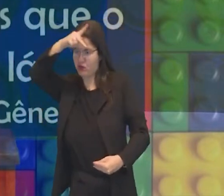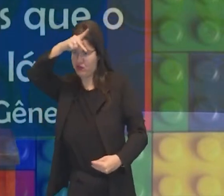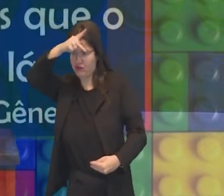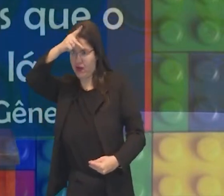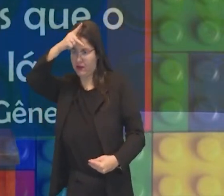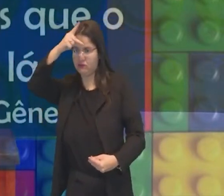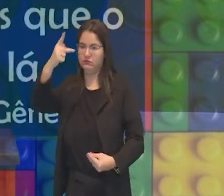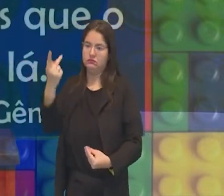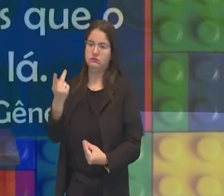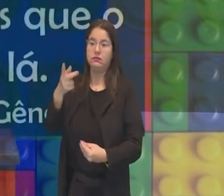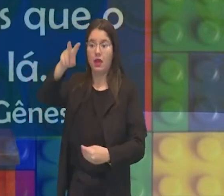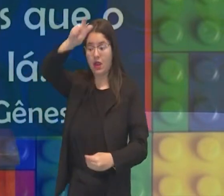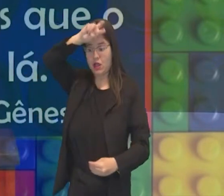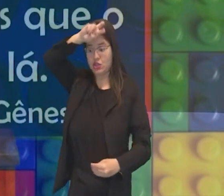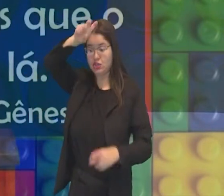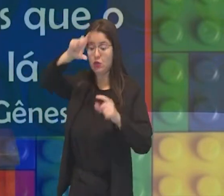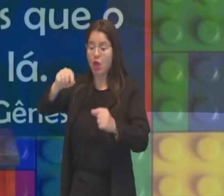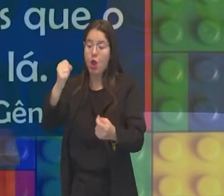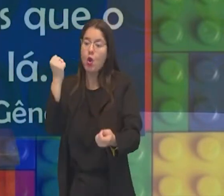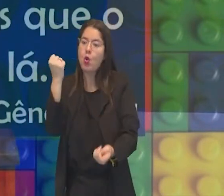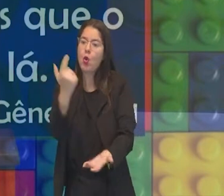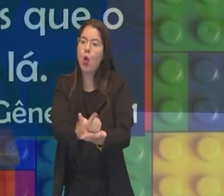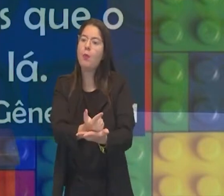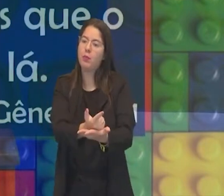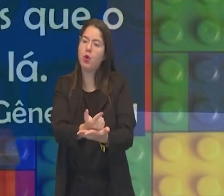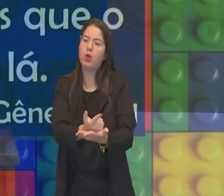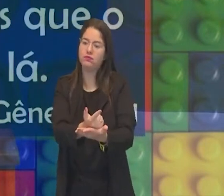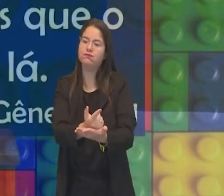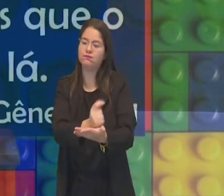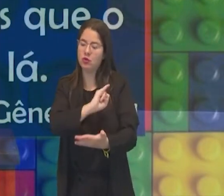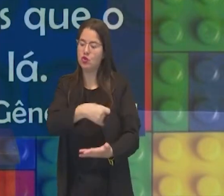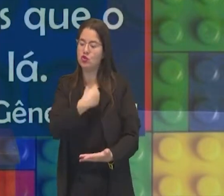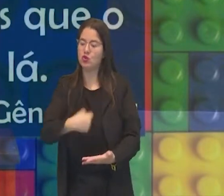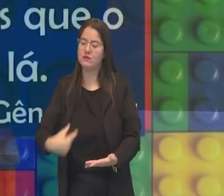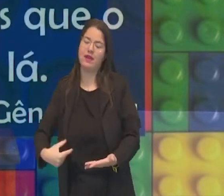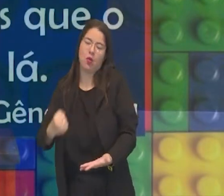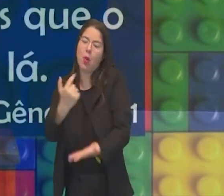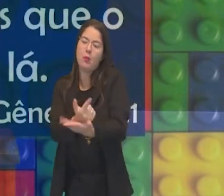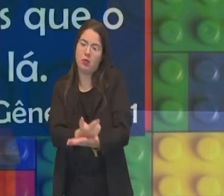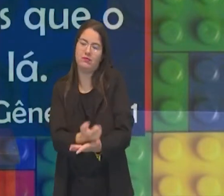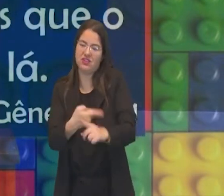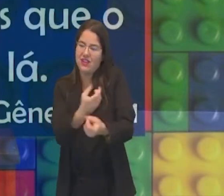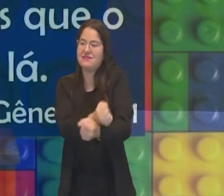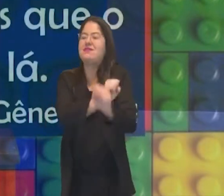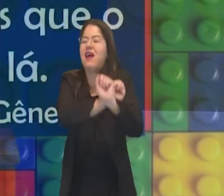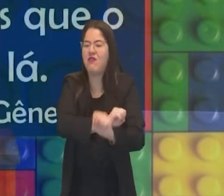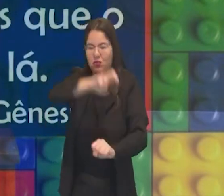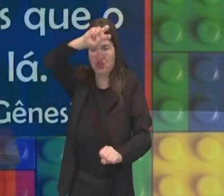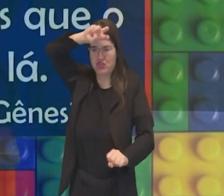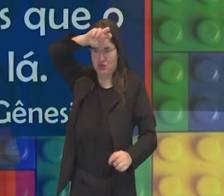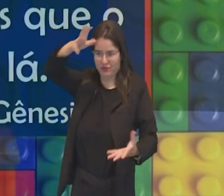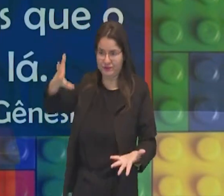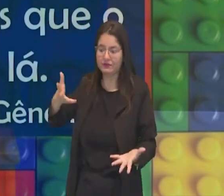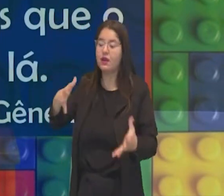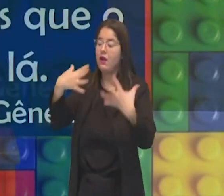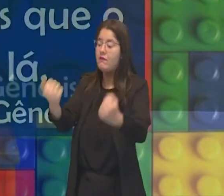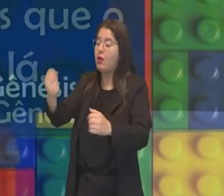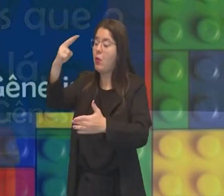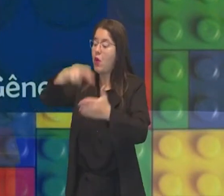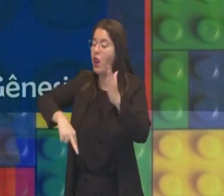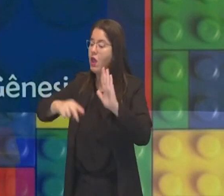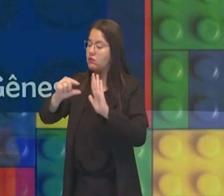egípcio, comprou dos ismaelitas que o tinham levado para lá. Vamos ler o 2?